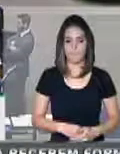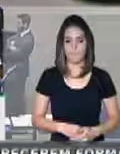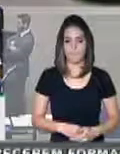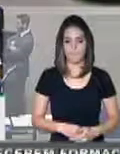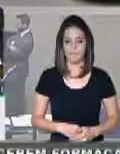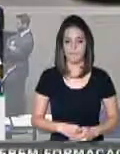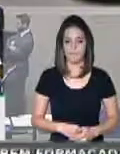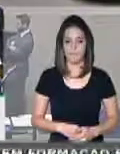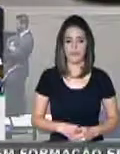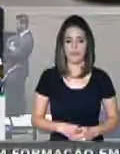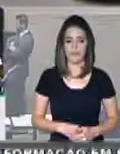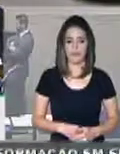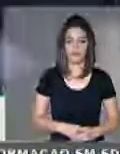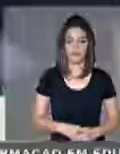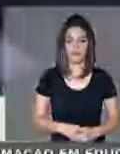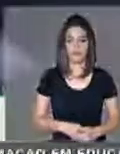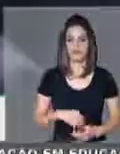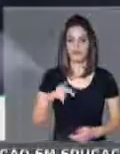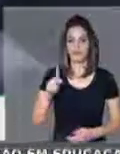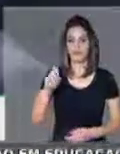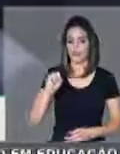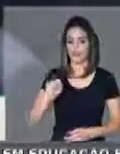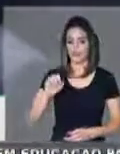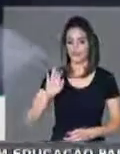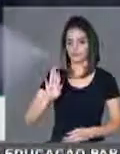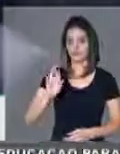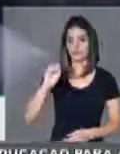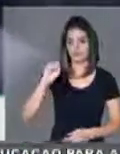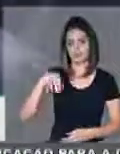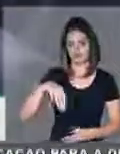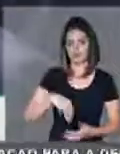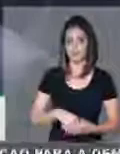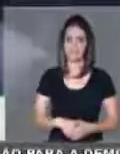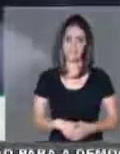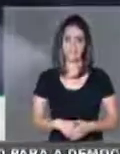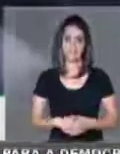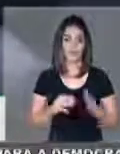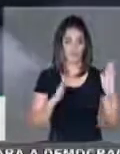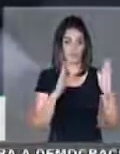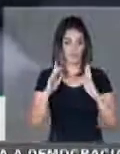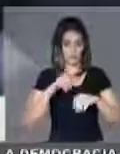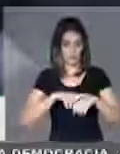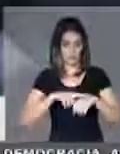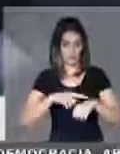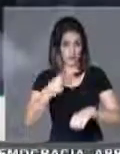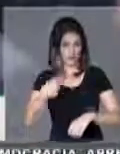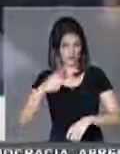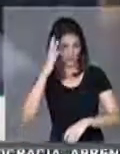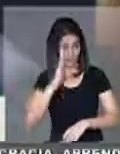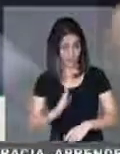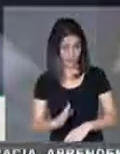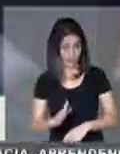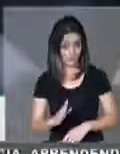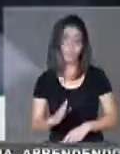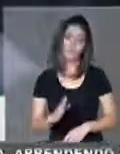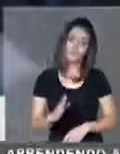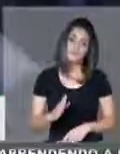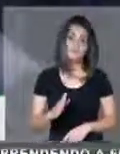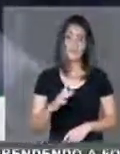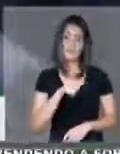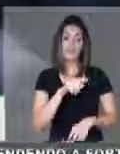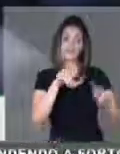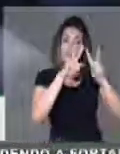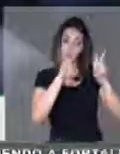PSB orienta sim, presidente, entendendo... PSB sim. Entendendo que o momento que o Brasil vive hoje, essa pauta